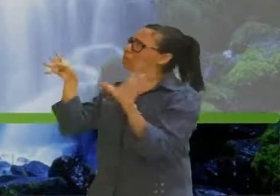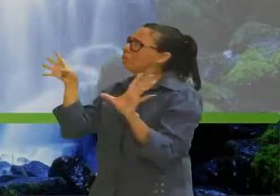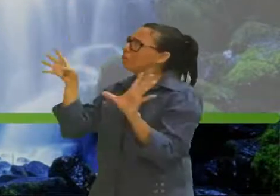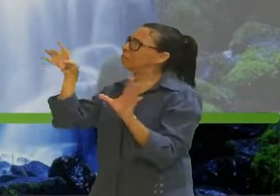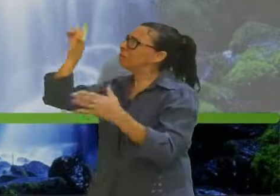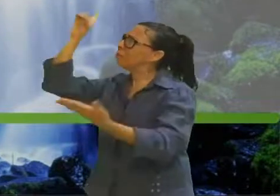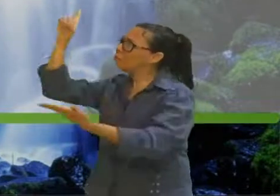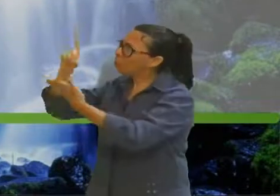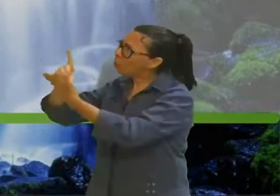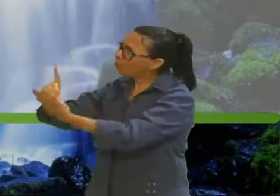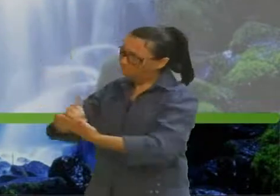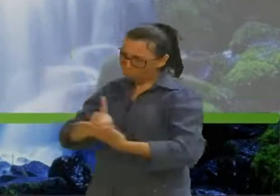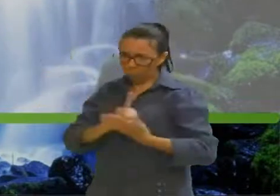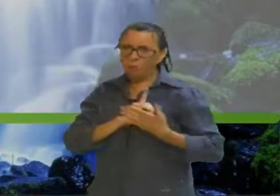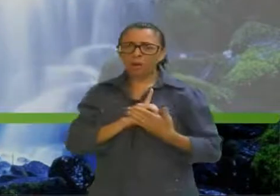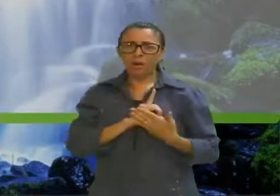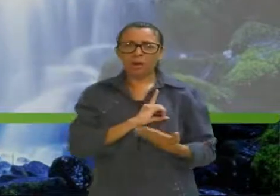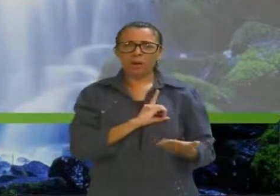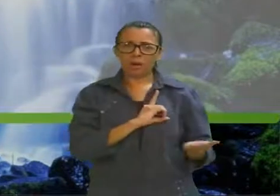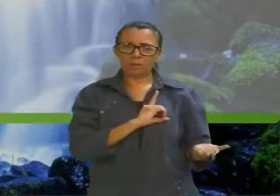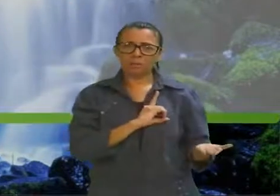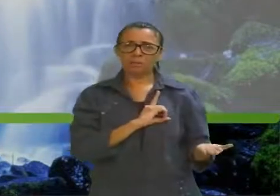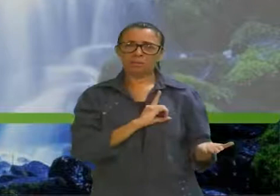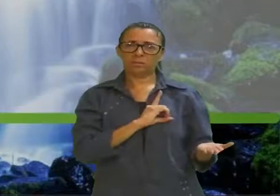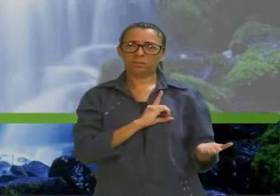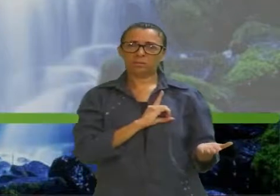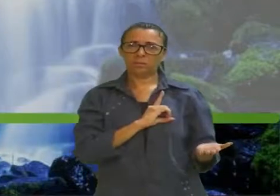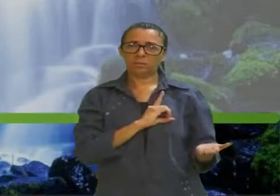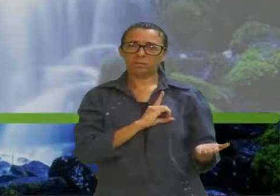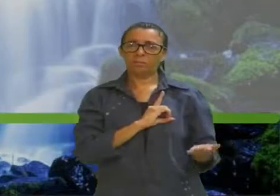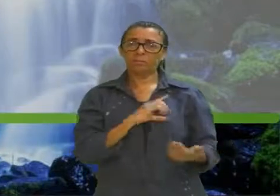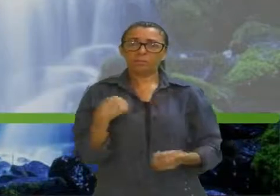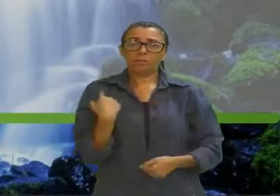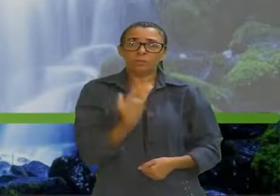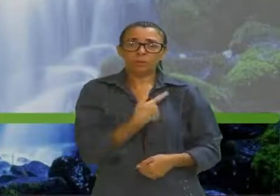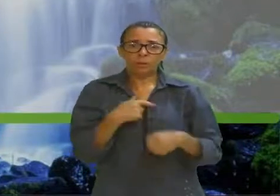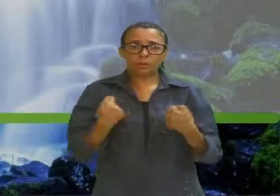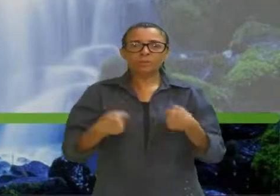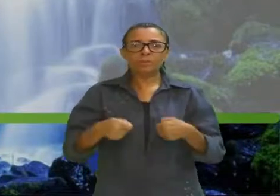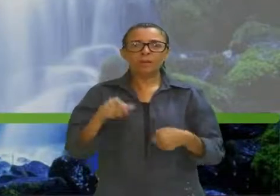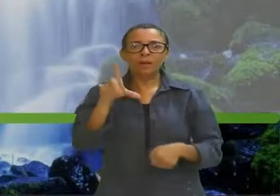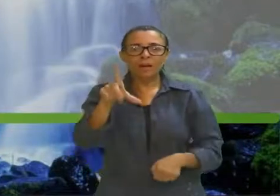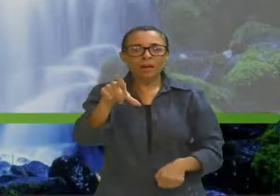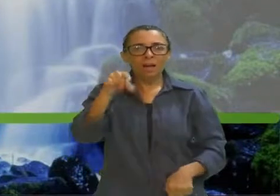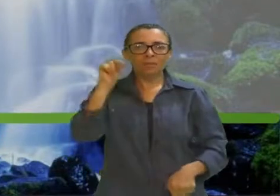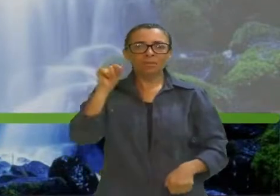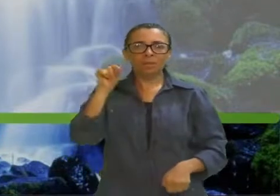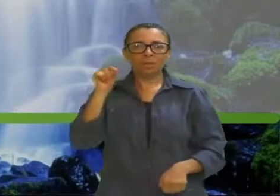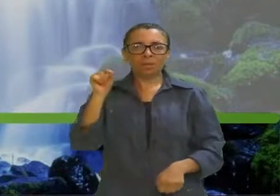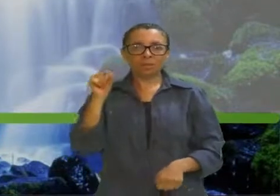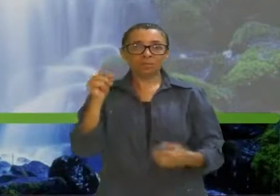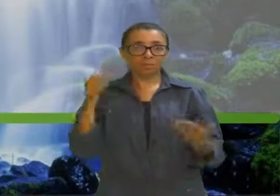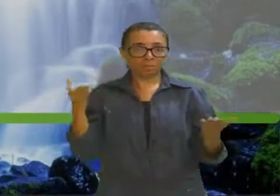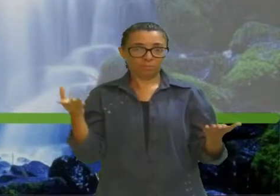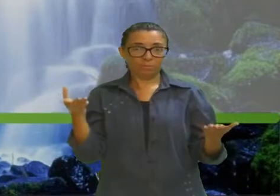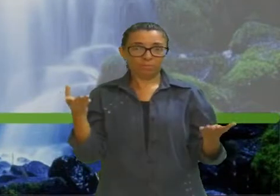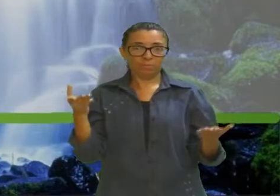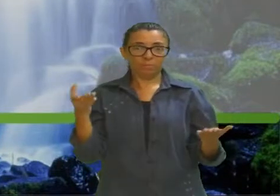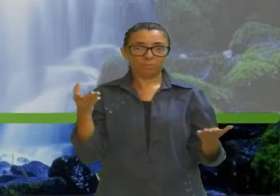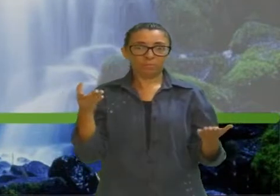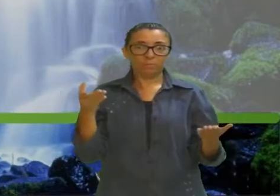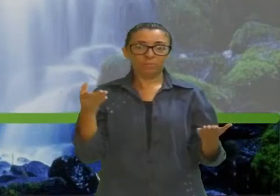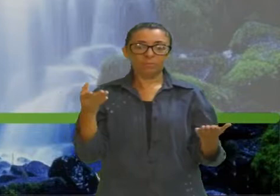para fazer, quando que a gente sabe isso? Quando a gente lê a sua palavra. Então a gente começa a entender o que